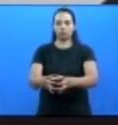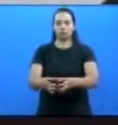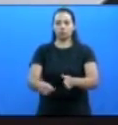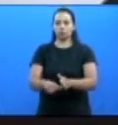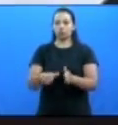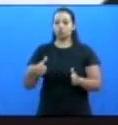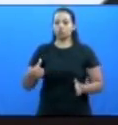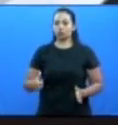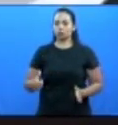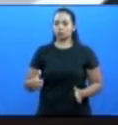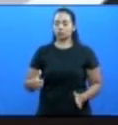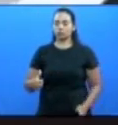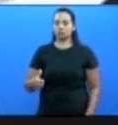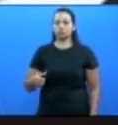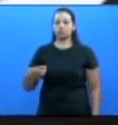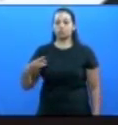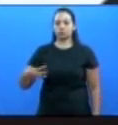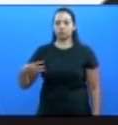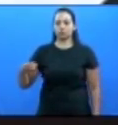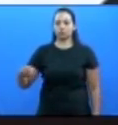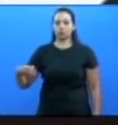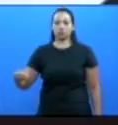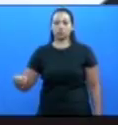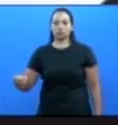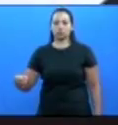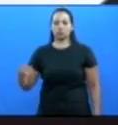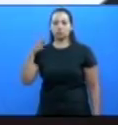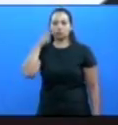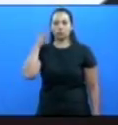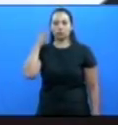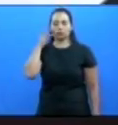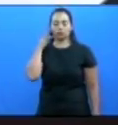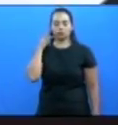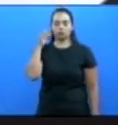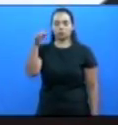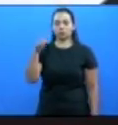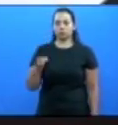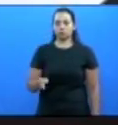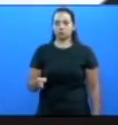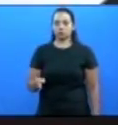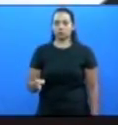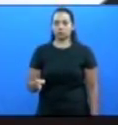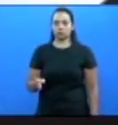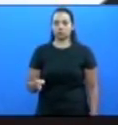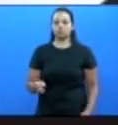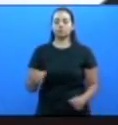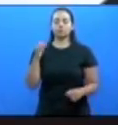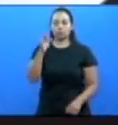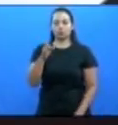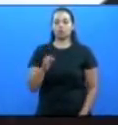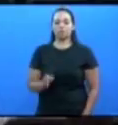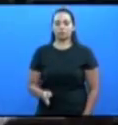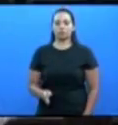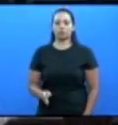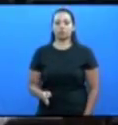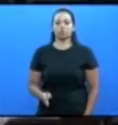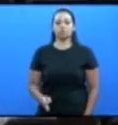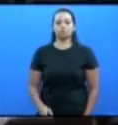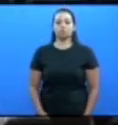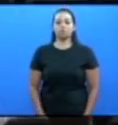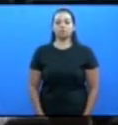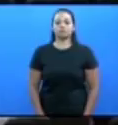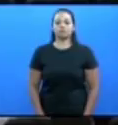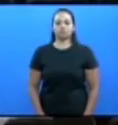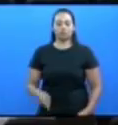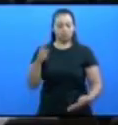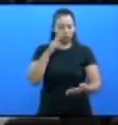a 300. Os vereadores e vereadoras que forem favoráveis permaneçam como estão. Aprovado.